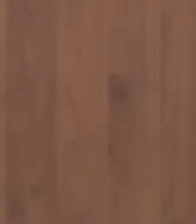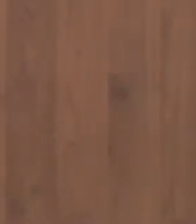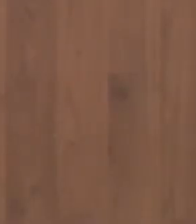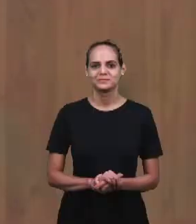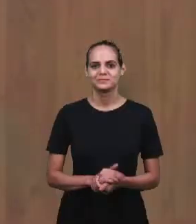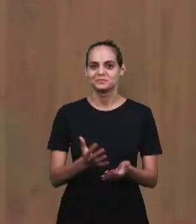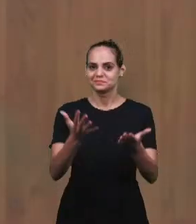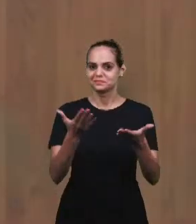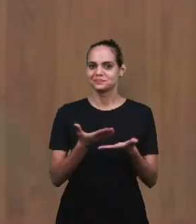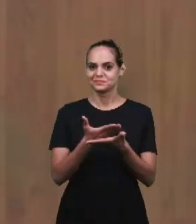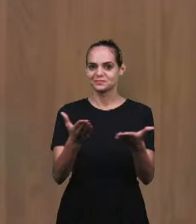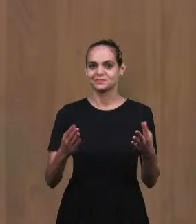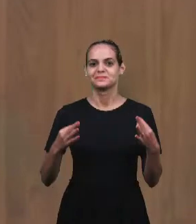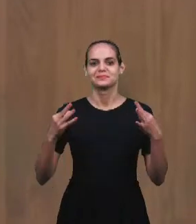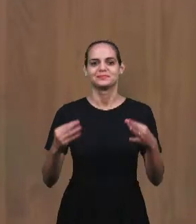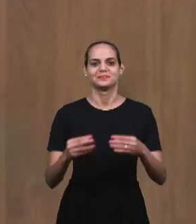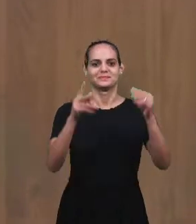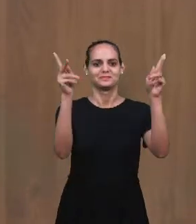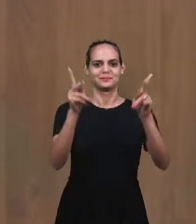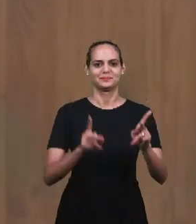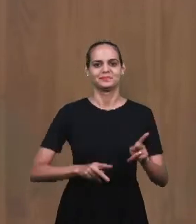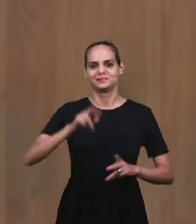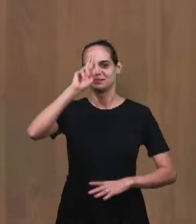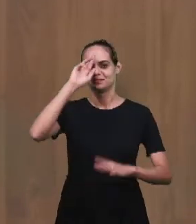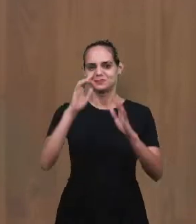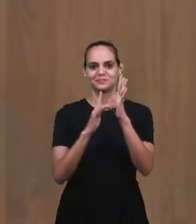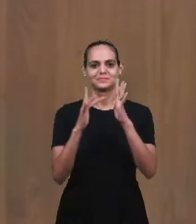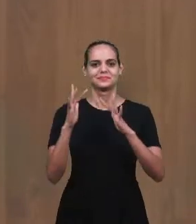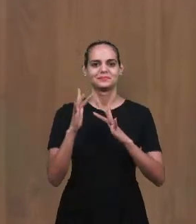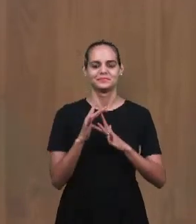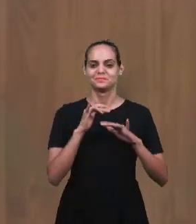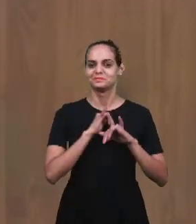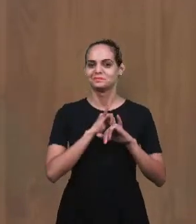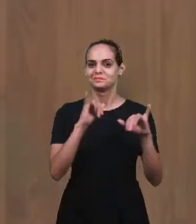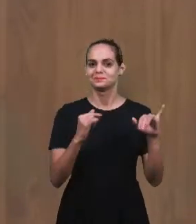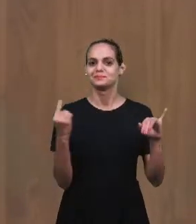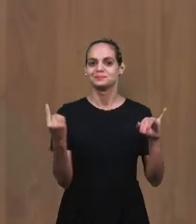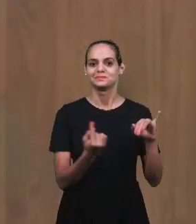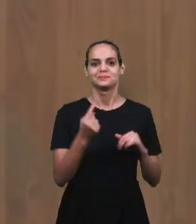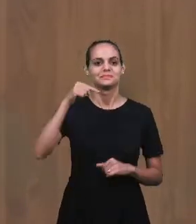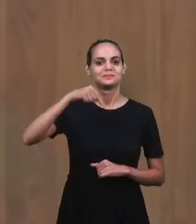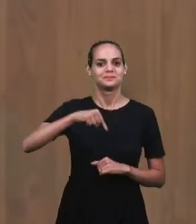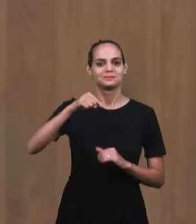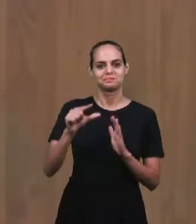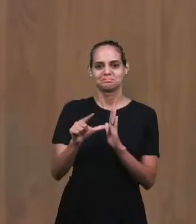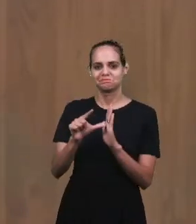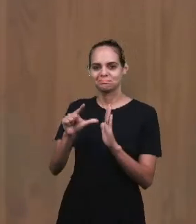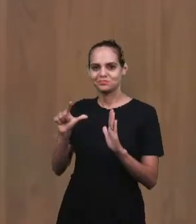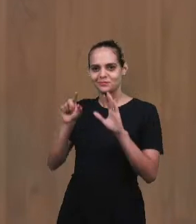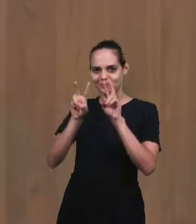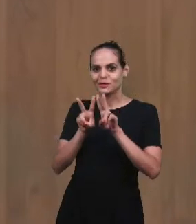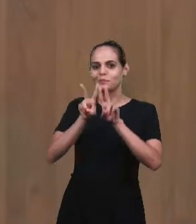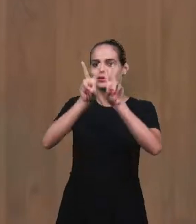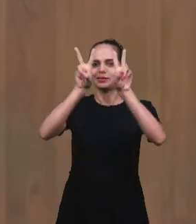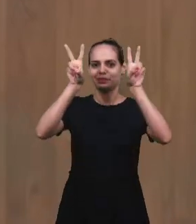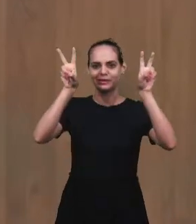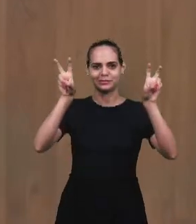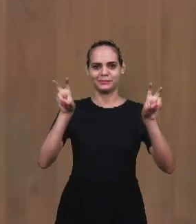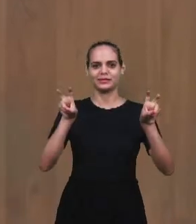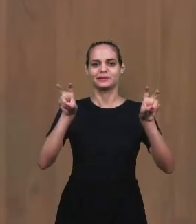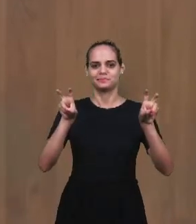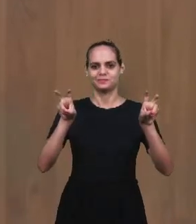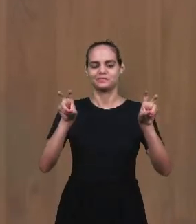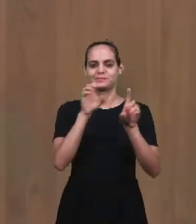quero saudar a todos com a paz do Senhor Jesus e dizer que nós estamos aqui para antecipar o nosso assunto de hoje da Escola Bíblica